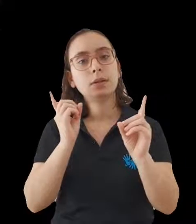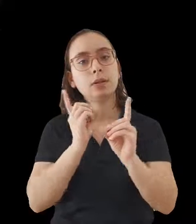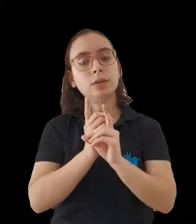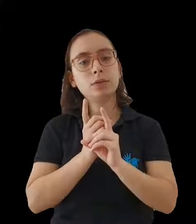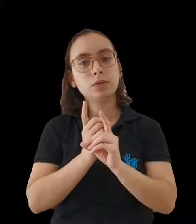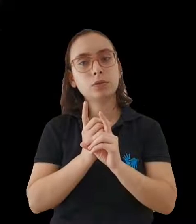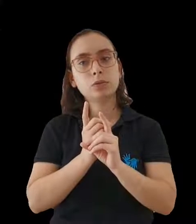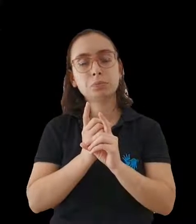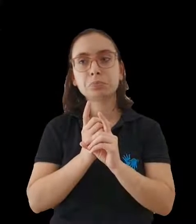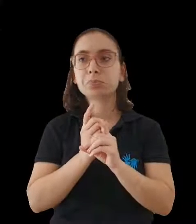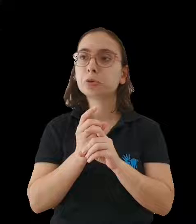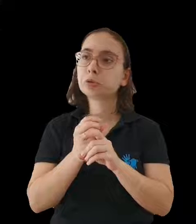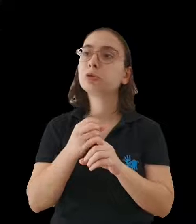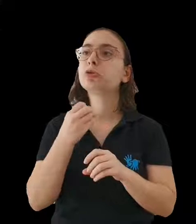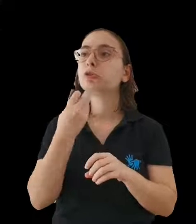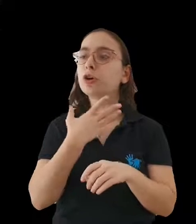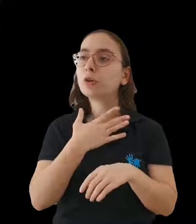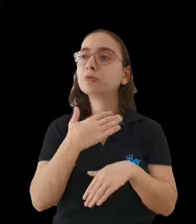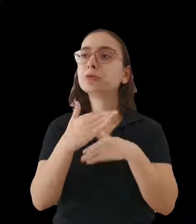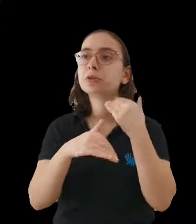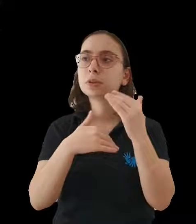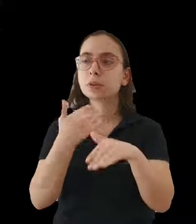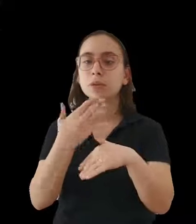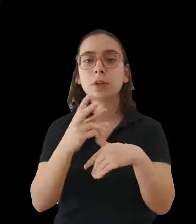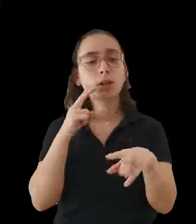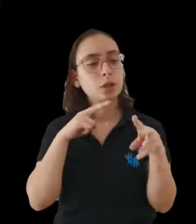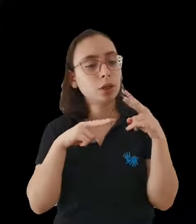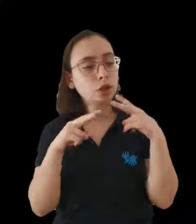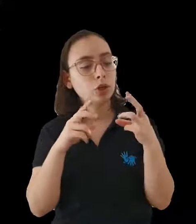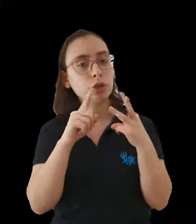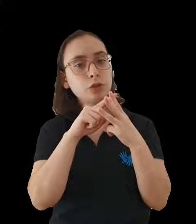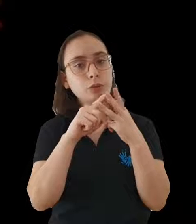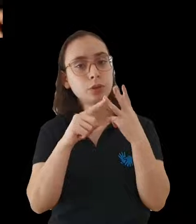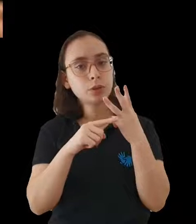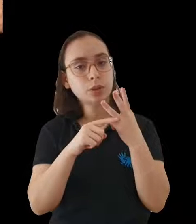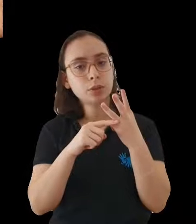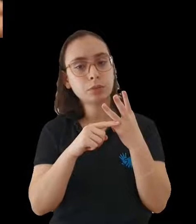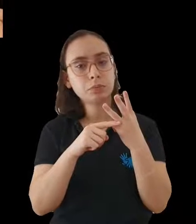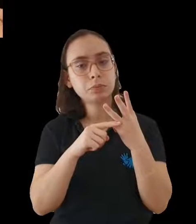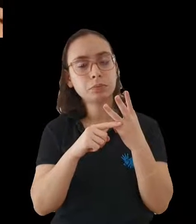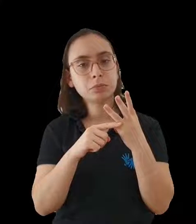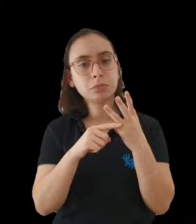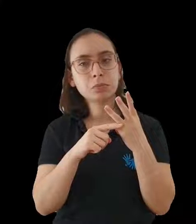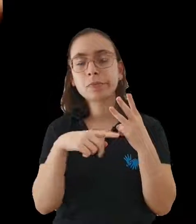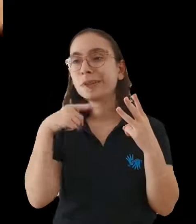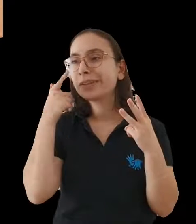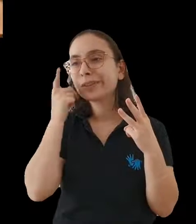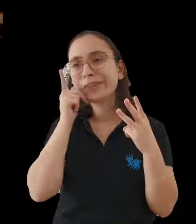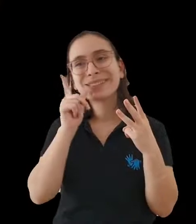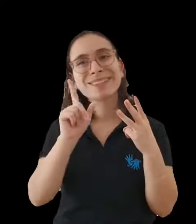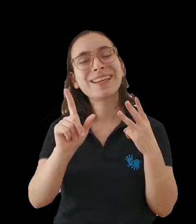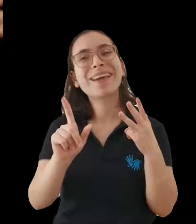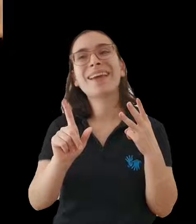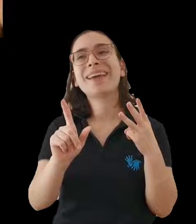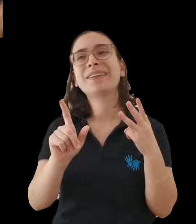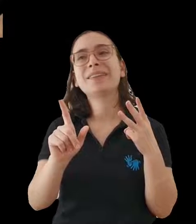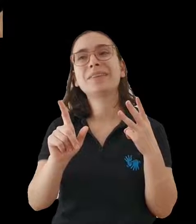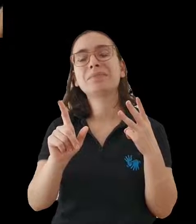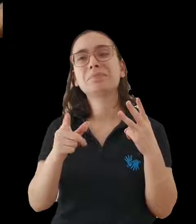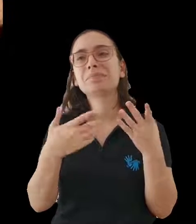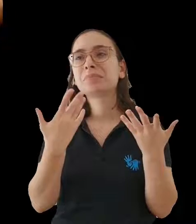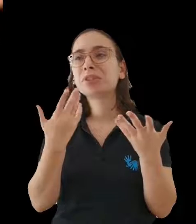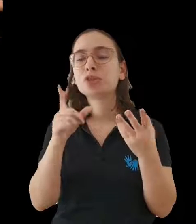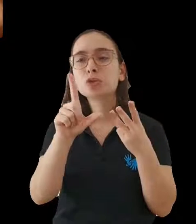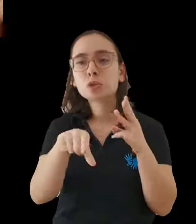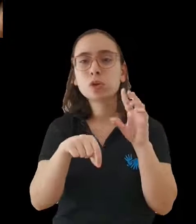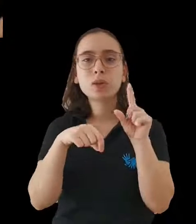sucessor. E aí ele olha para os 3 filhos e ele não consegue decidir sobre os 3 quem é que vai ficar no lugar